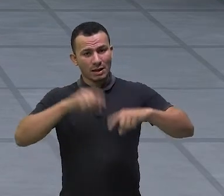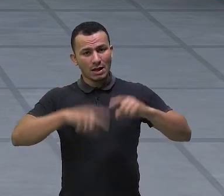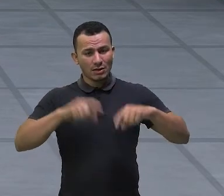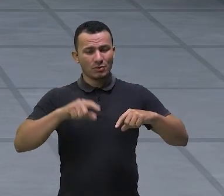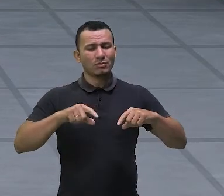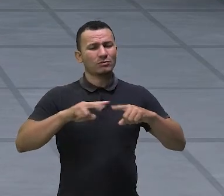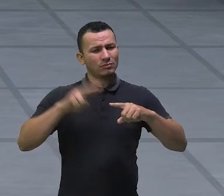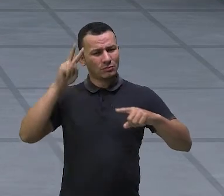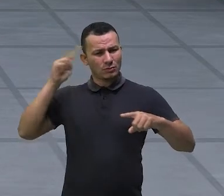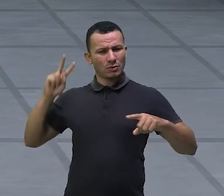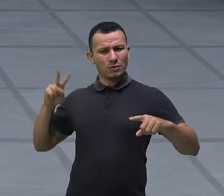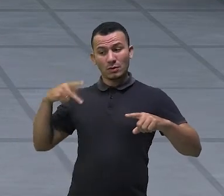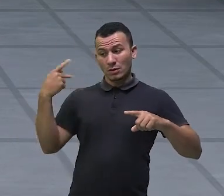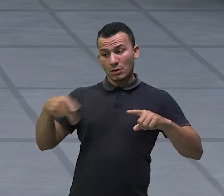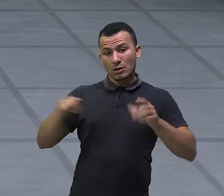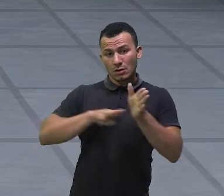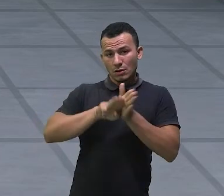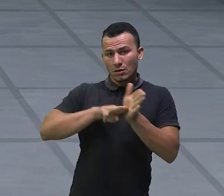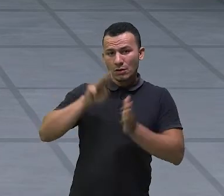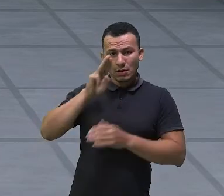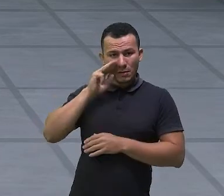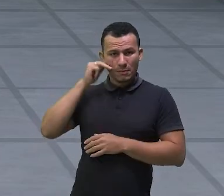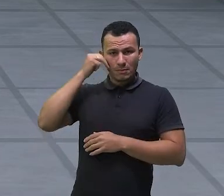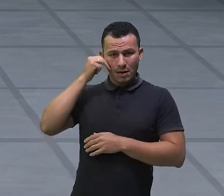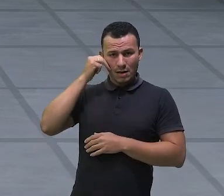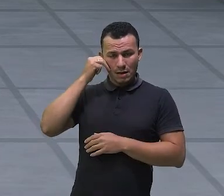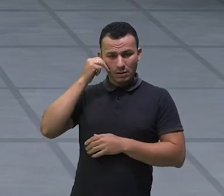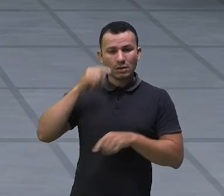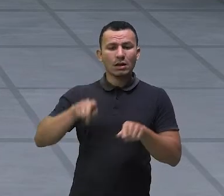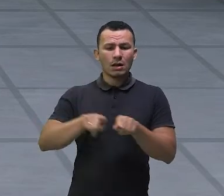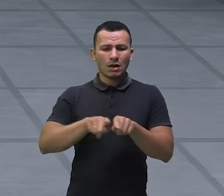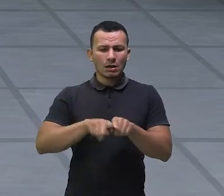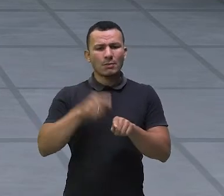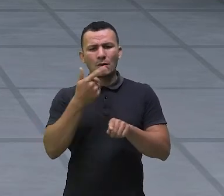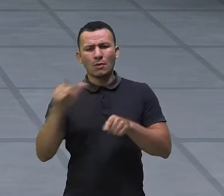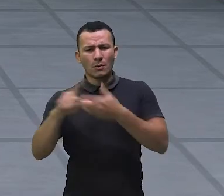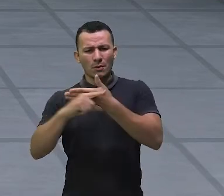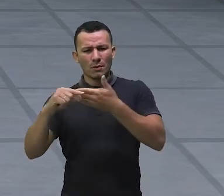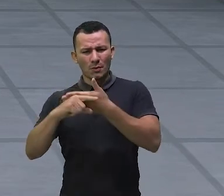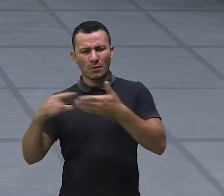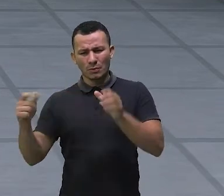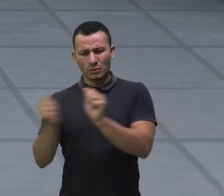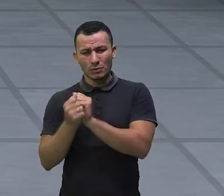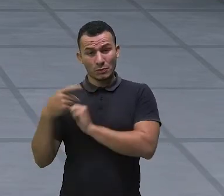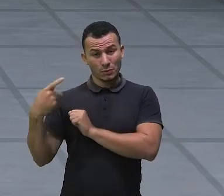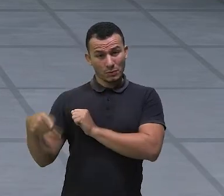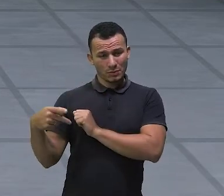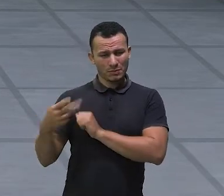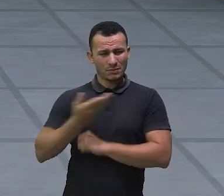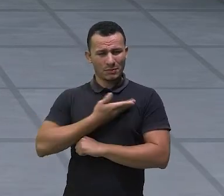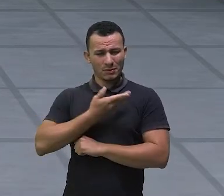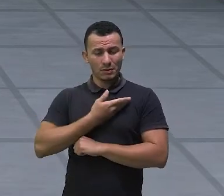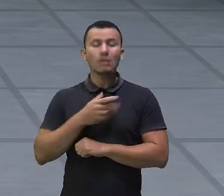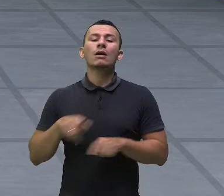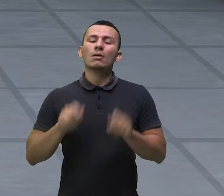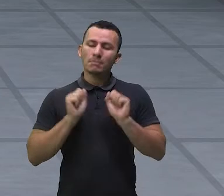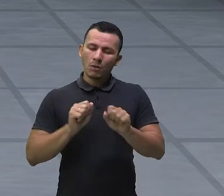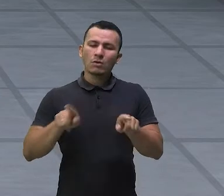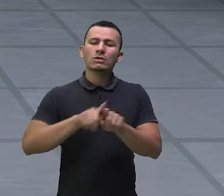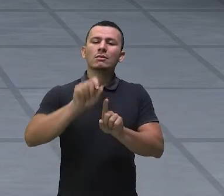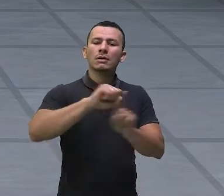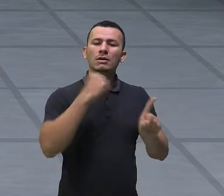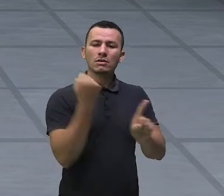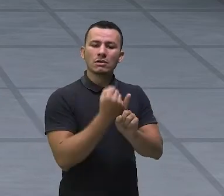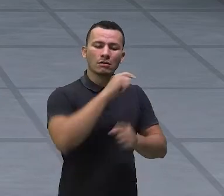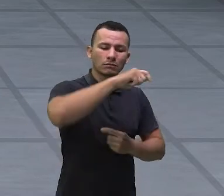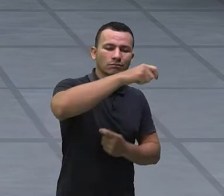fundamentada por Marx e Friedrich Engels, as mudanças sociais também